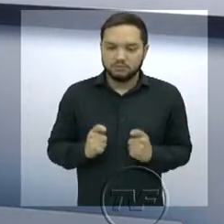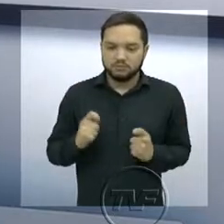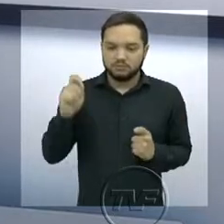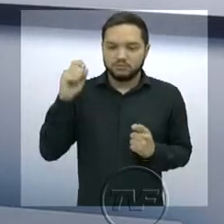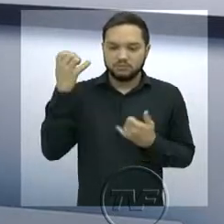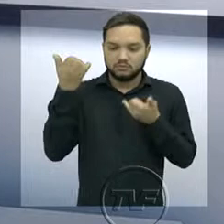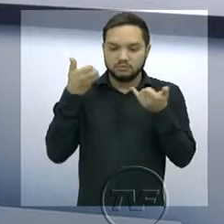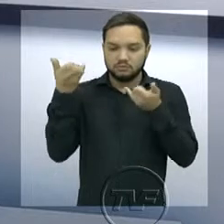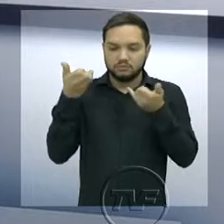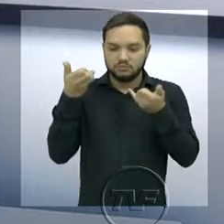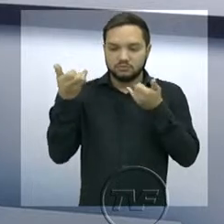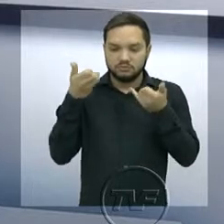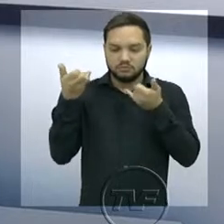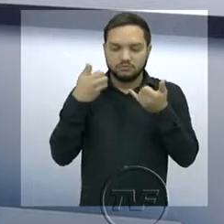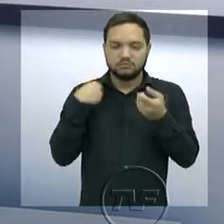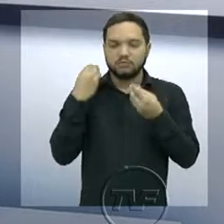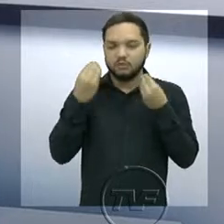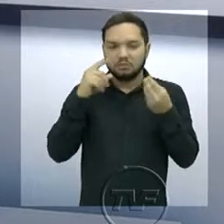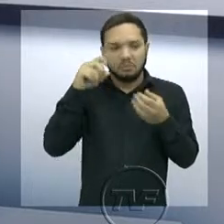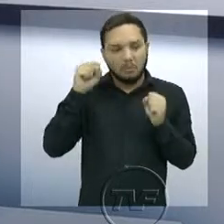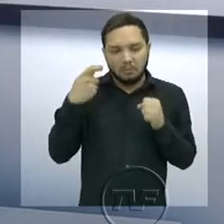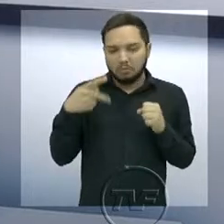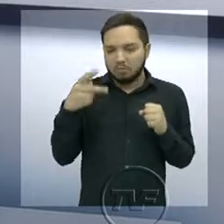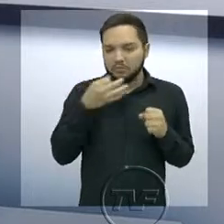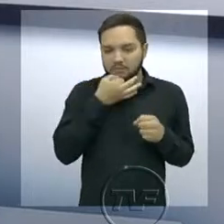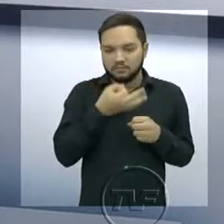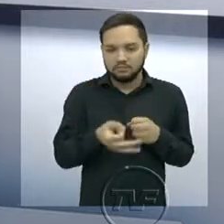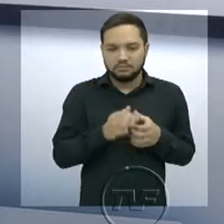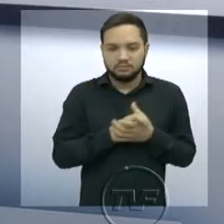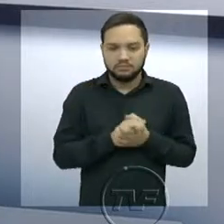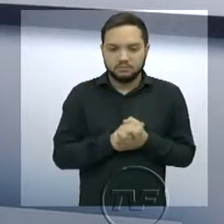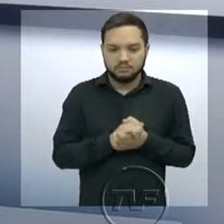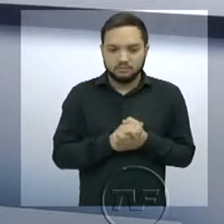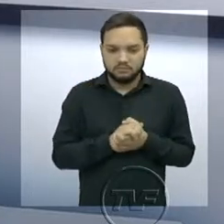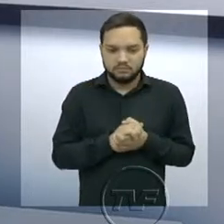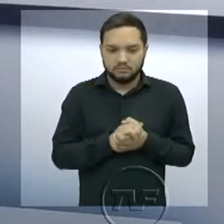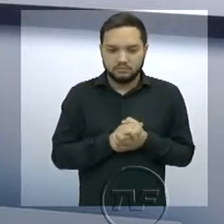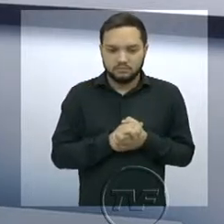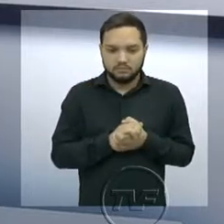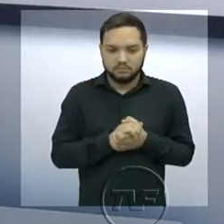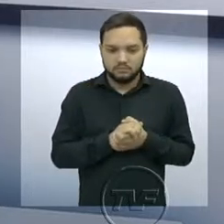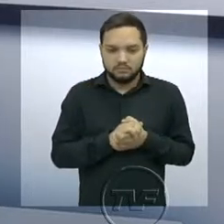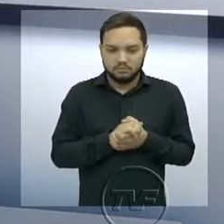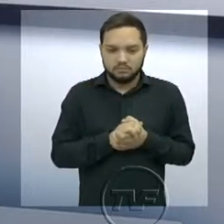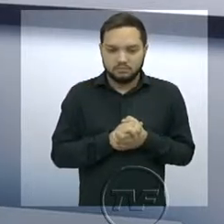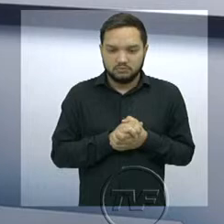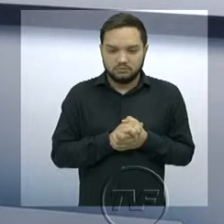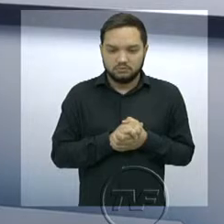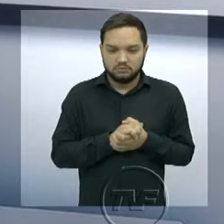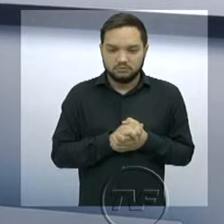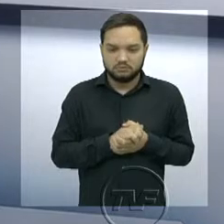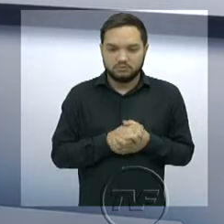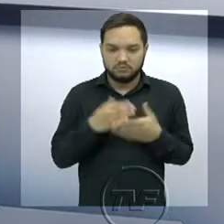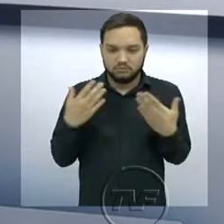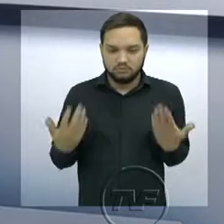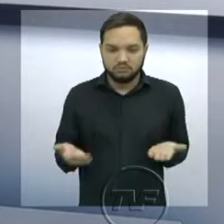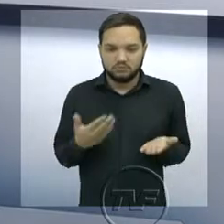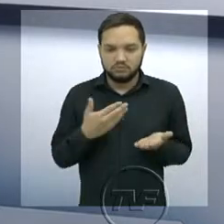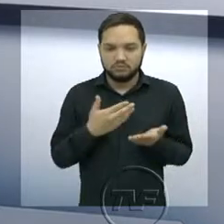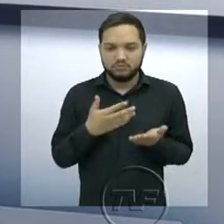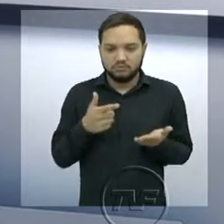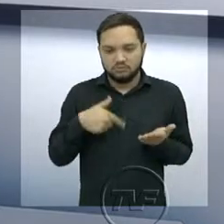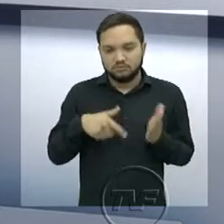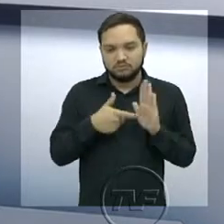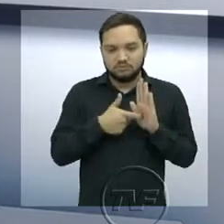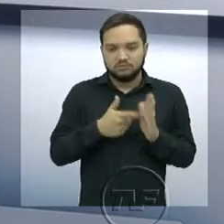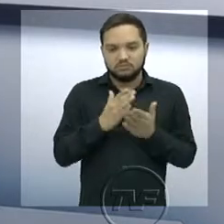formação de opinião correta sobre os fatos. Neste sentido, nós apresentaremos